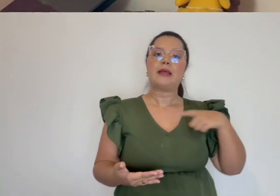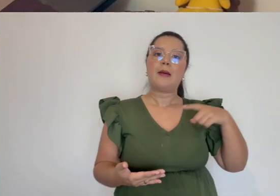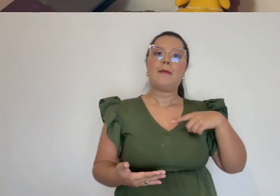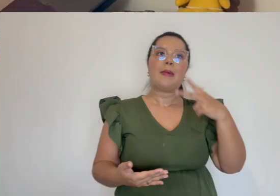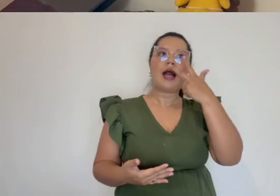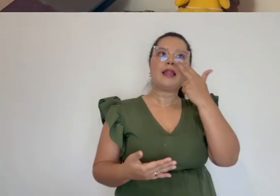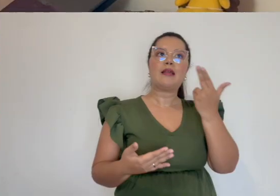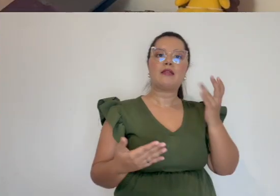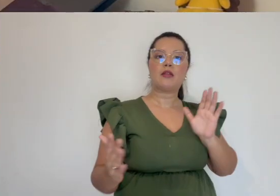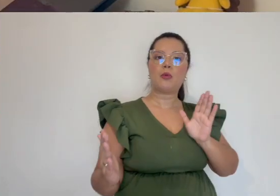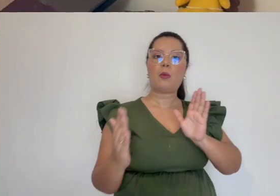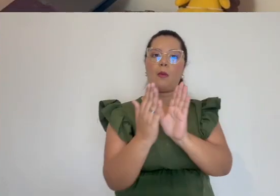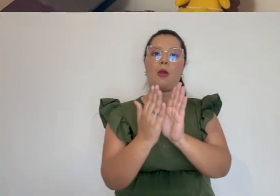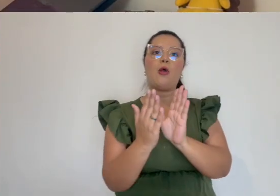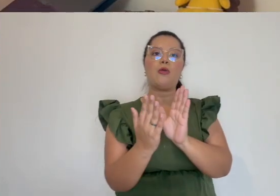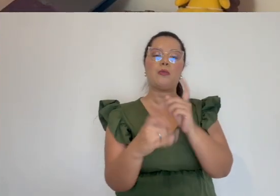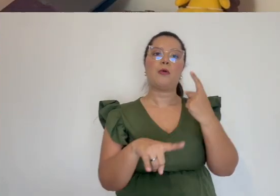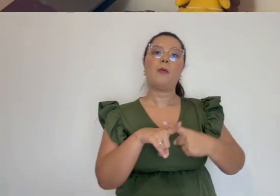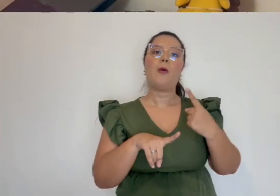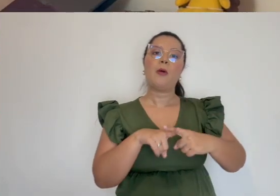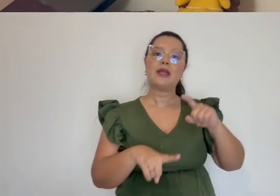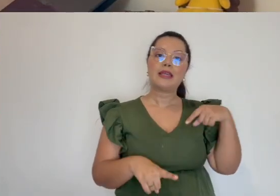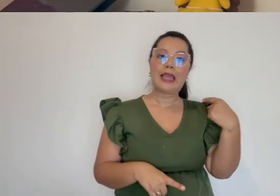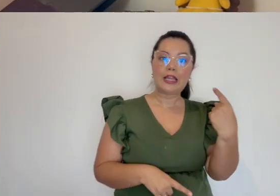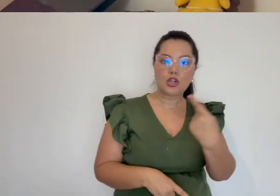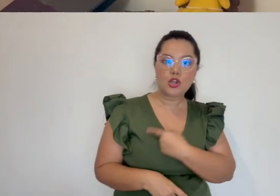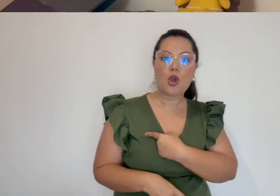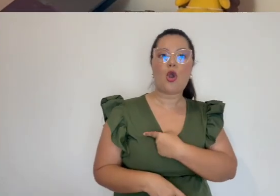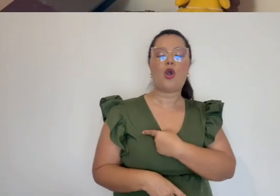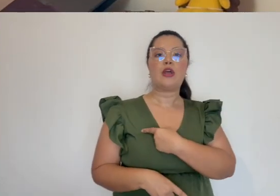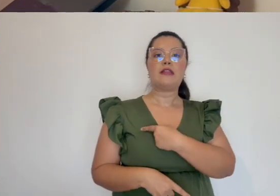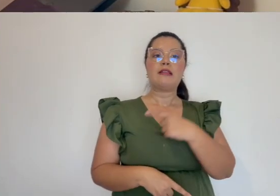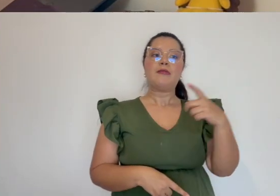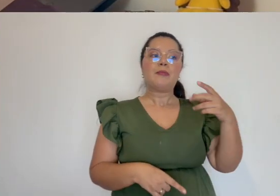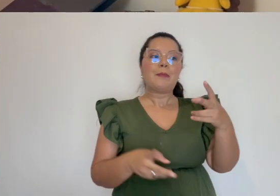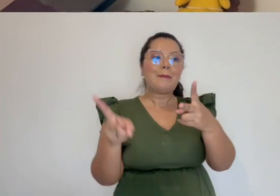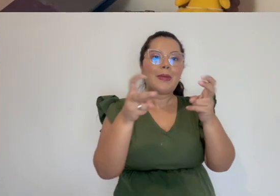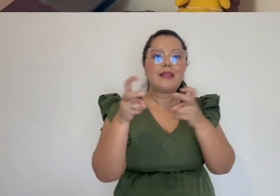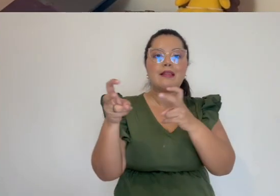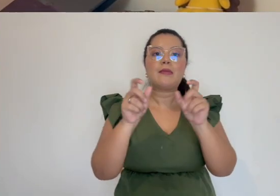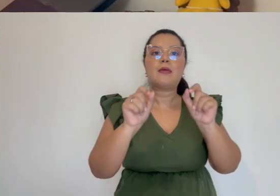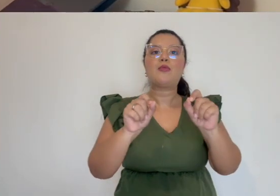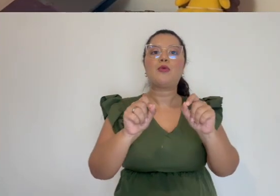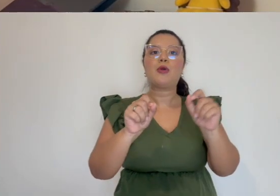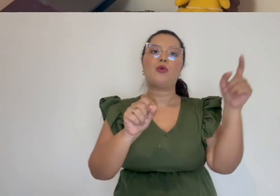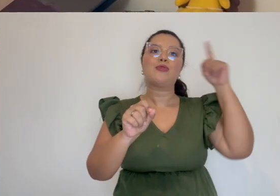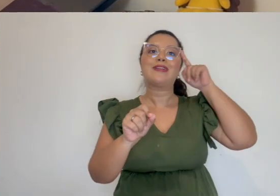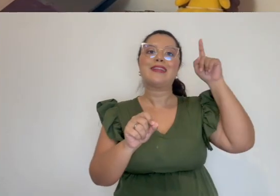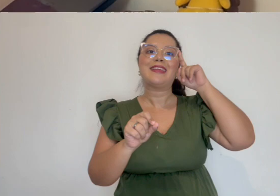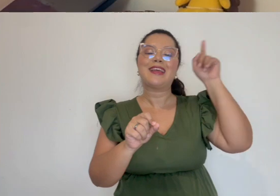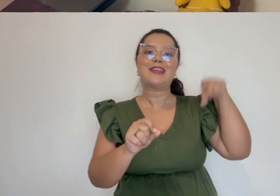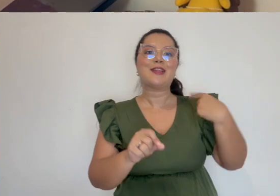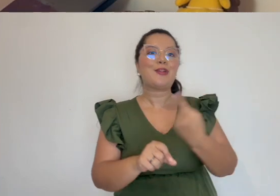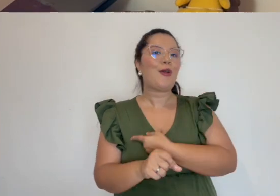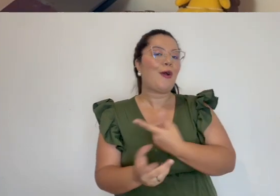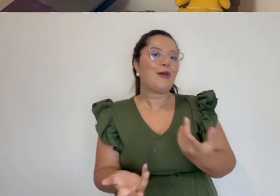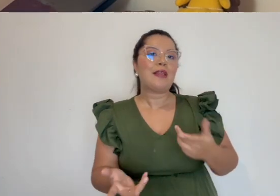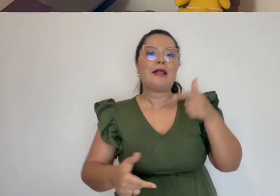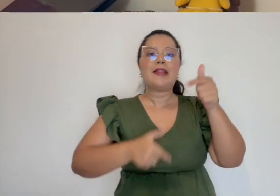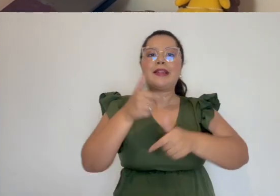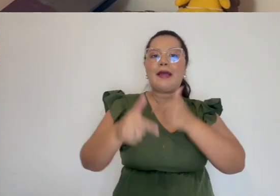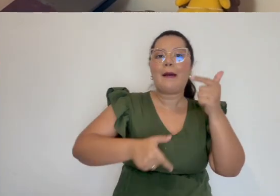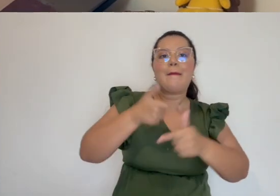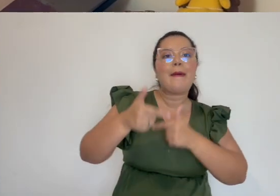a trama ela traz muita proximidade com nós, o público, porque ele vai tratar sobre dilemas do nosso dia a